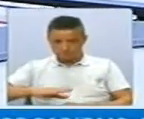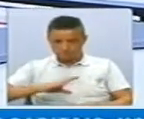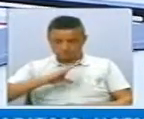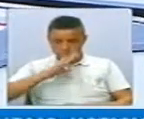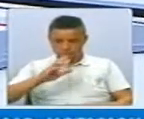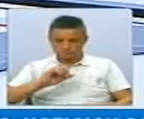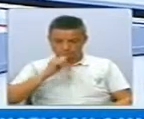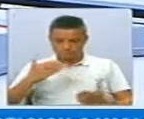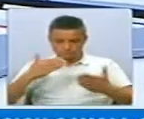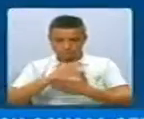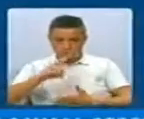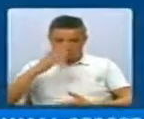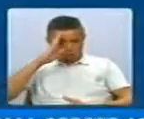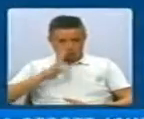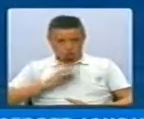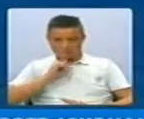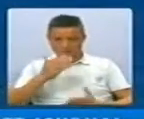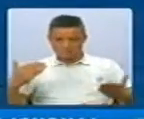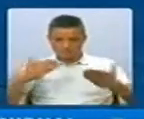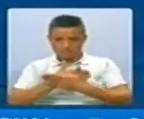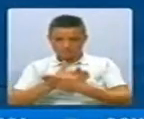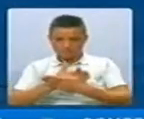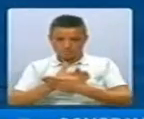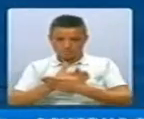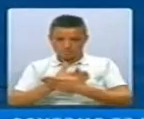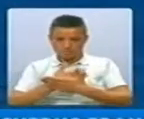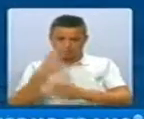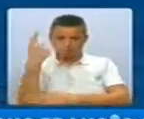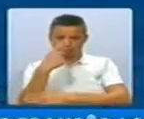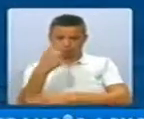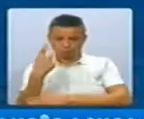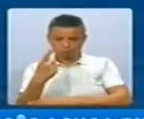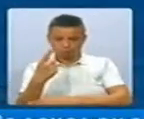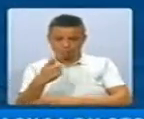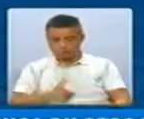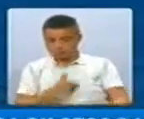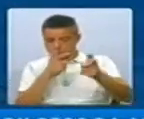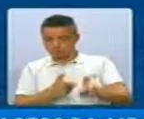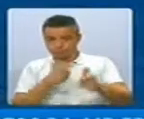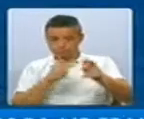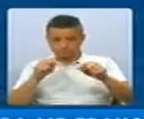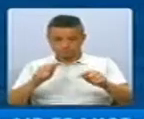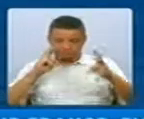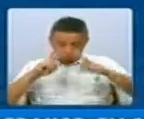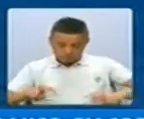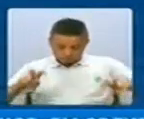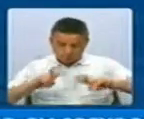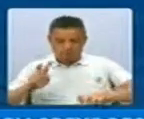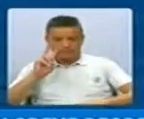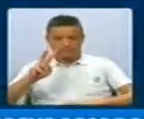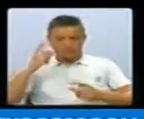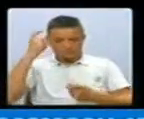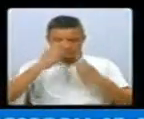2 soldados norte-americanos, enfim, eles aterraram e foram obviamente atingidos com o fogo inimigo. E este investigador de Johns Hopkins começou a olhar para aquilo e pensou